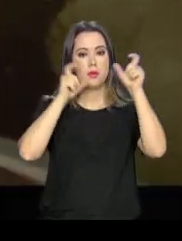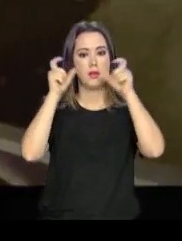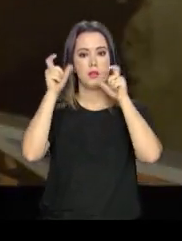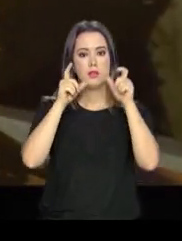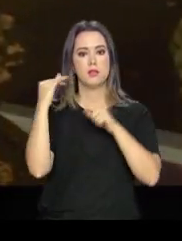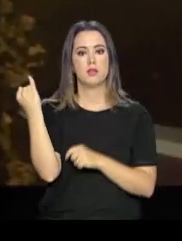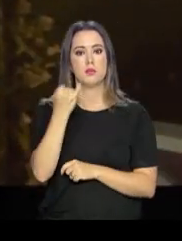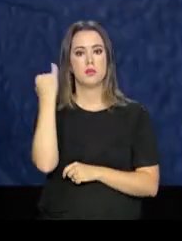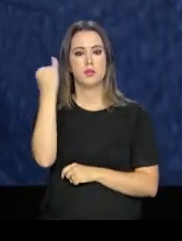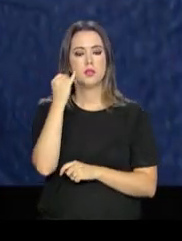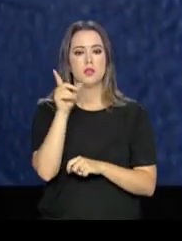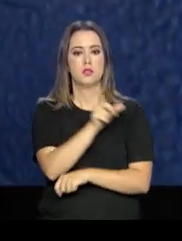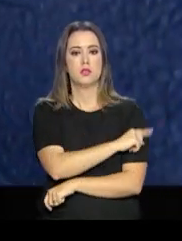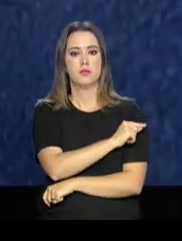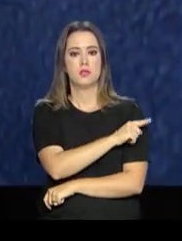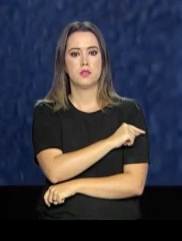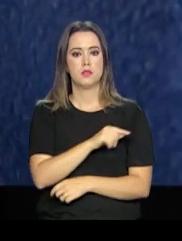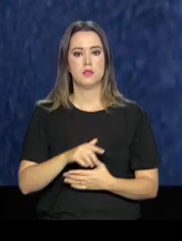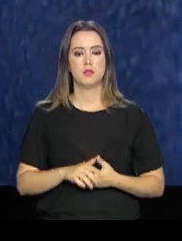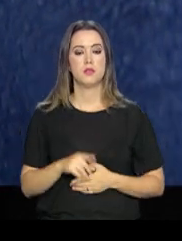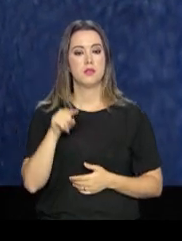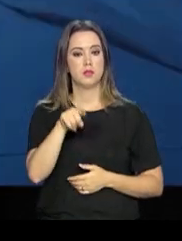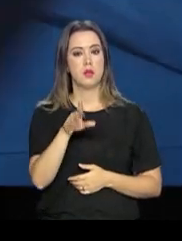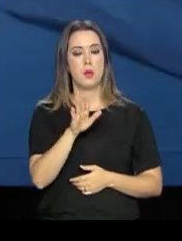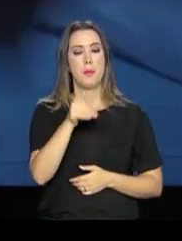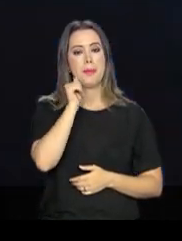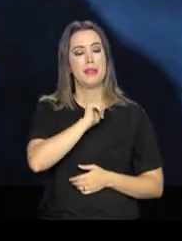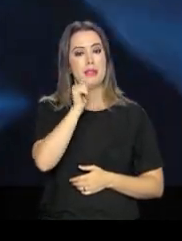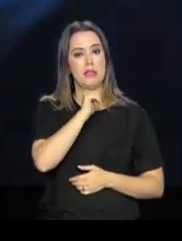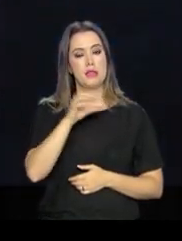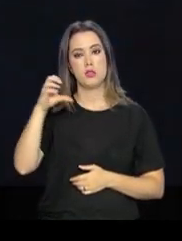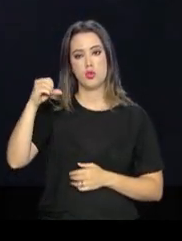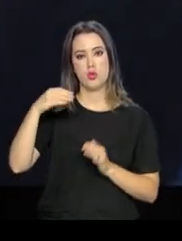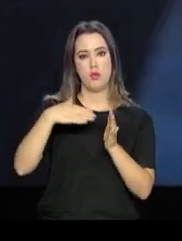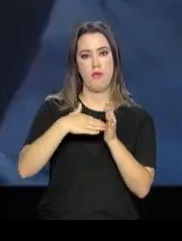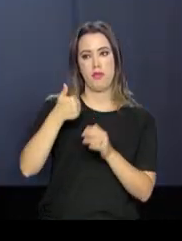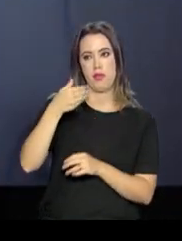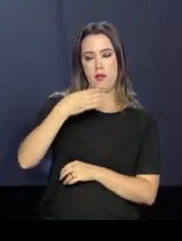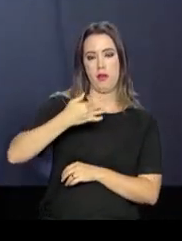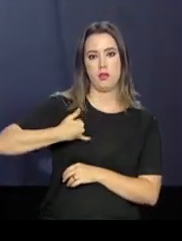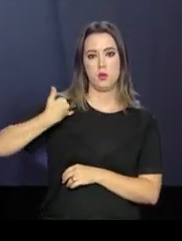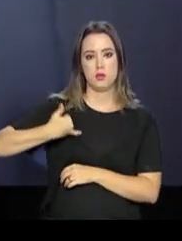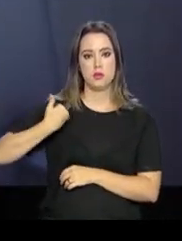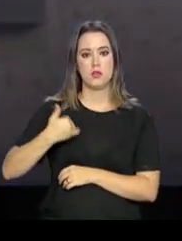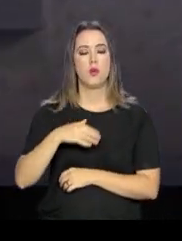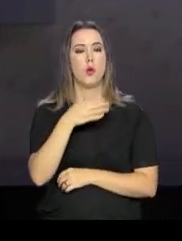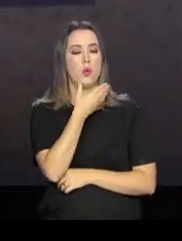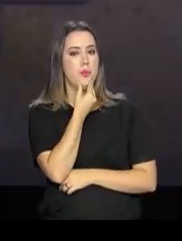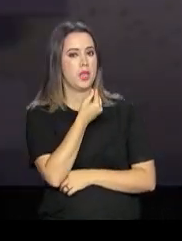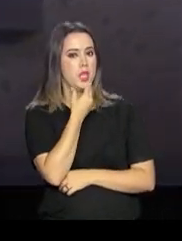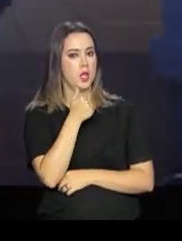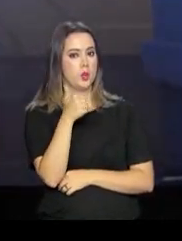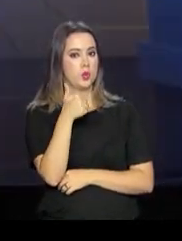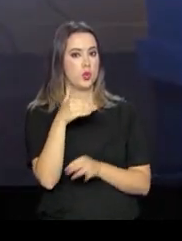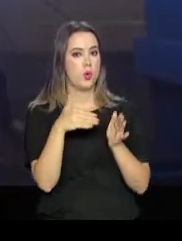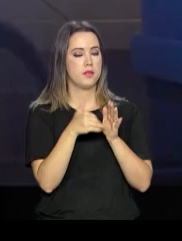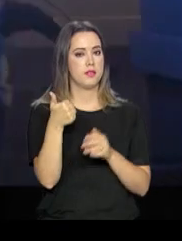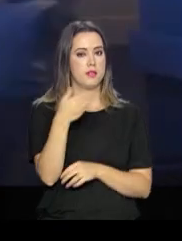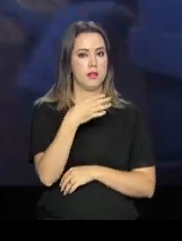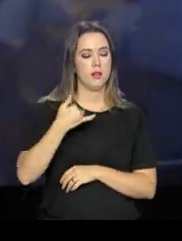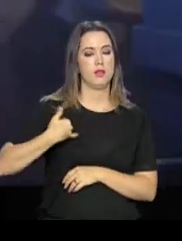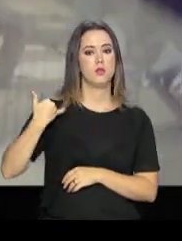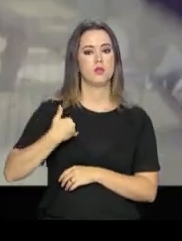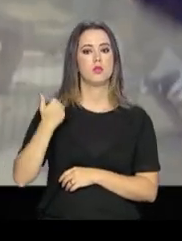o quanto a vacina é importante. Meninas entre 9 e 14 anos e meninos de 11 a 14